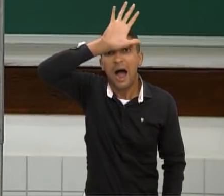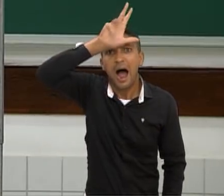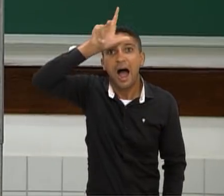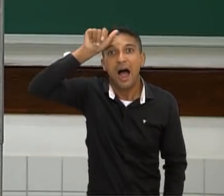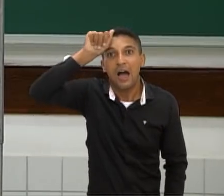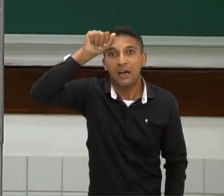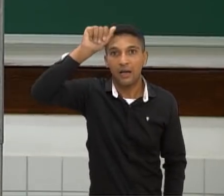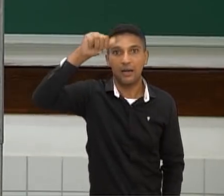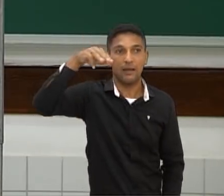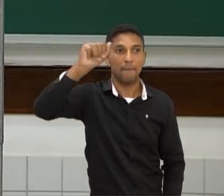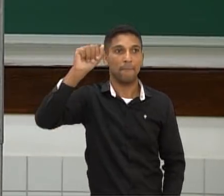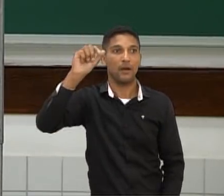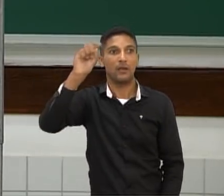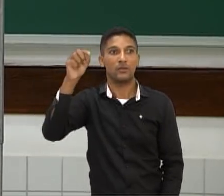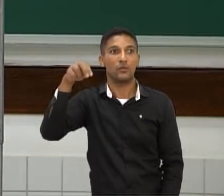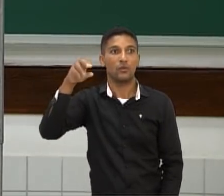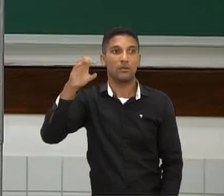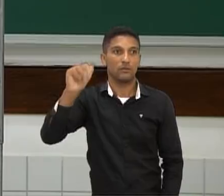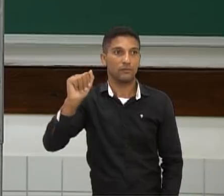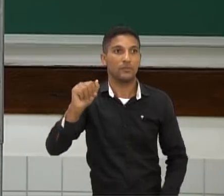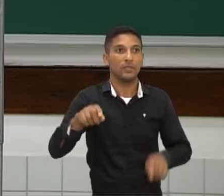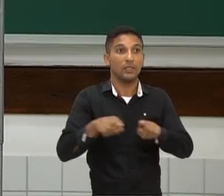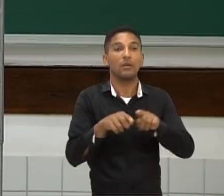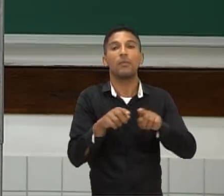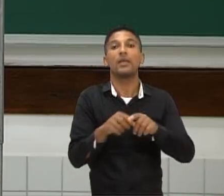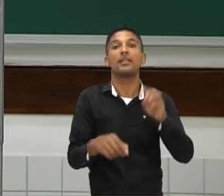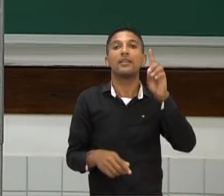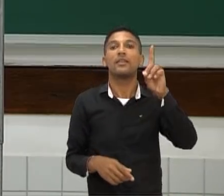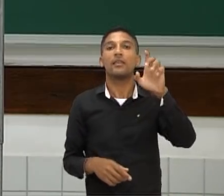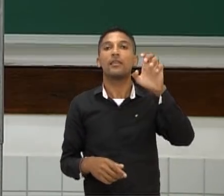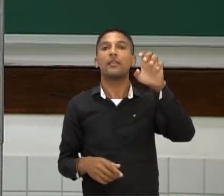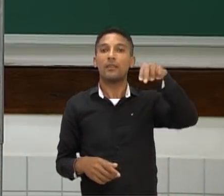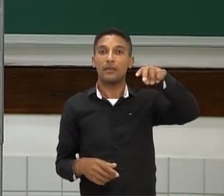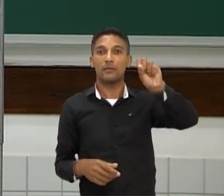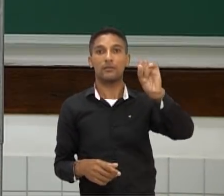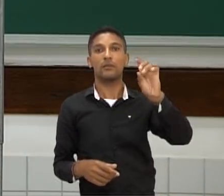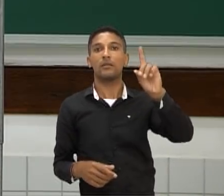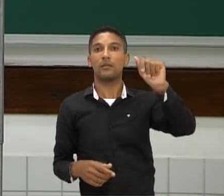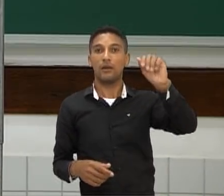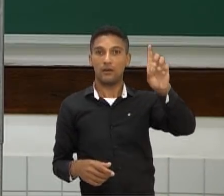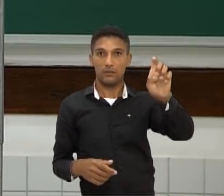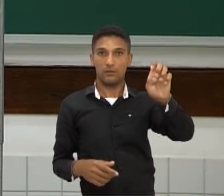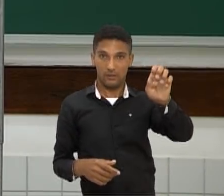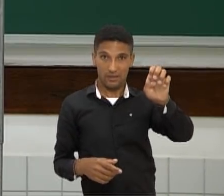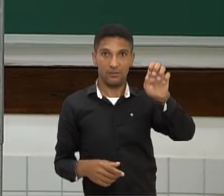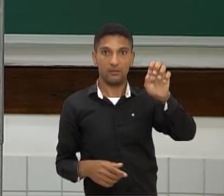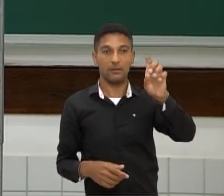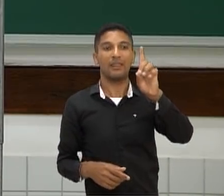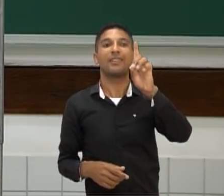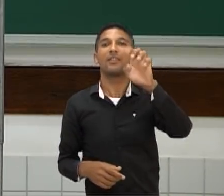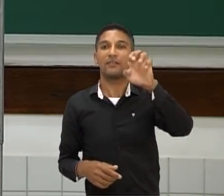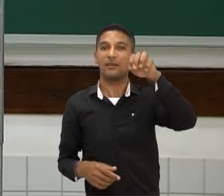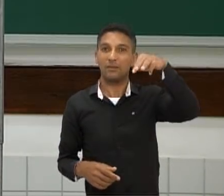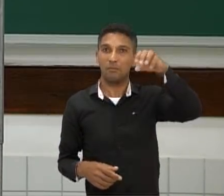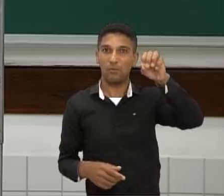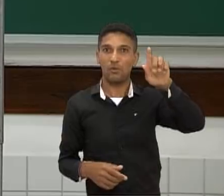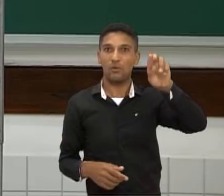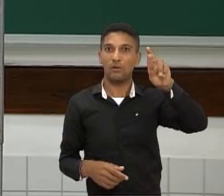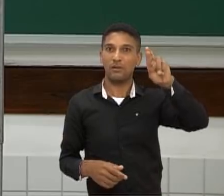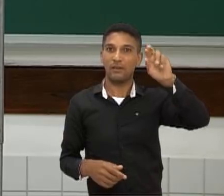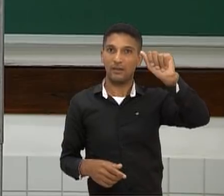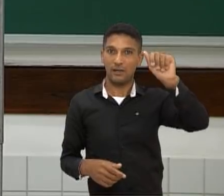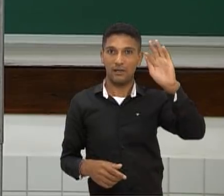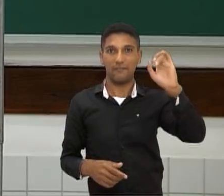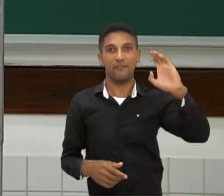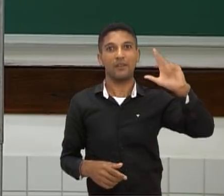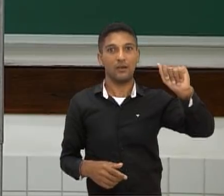densidade demográfica, quantidade de pessoas num determinado lugar. Nós vimos aqui quais são as regiões que